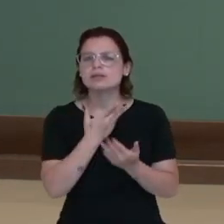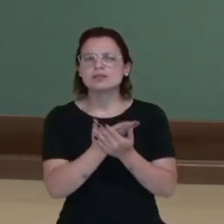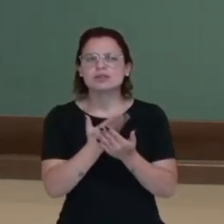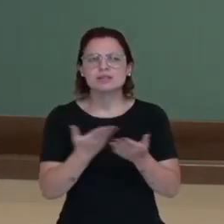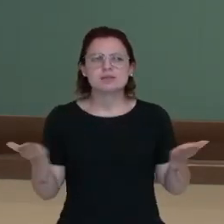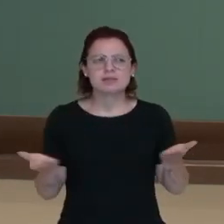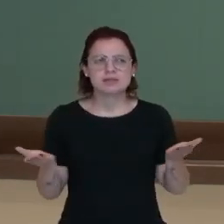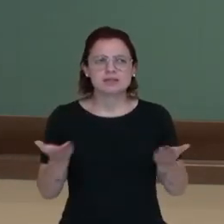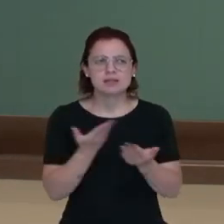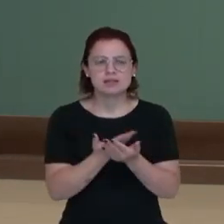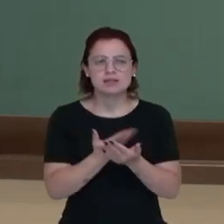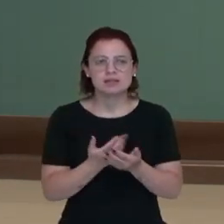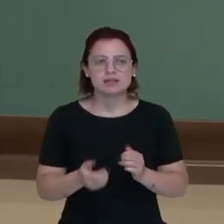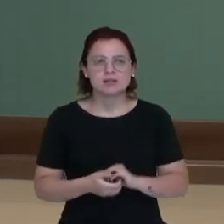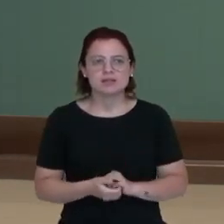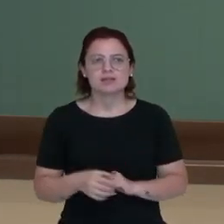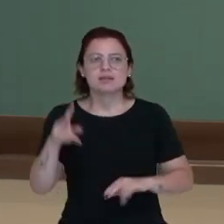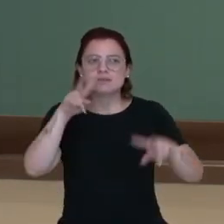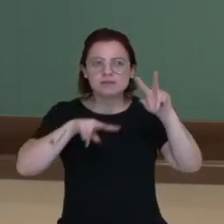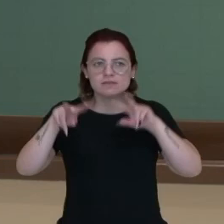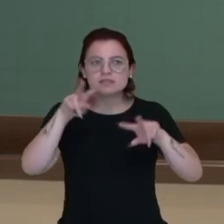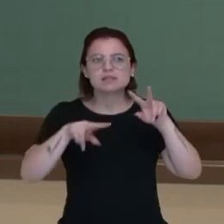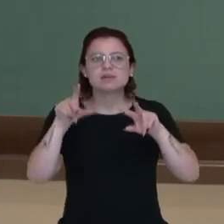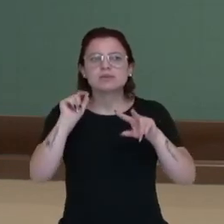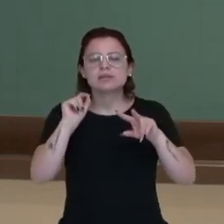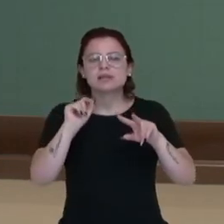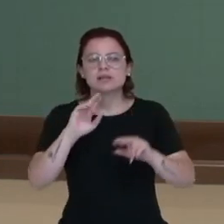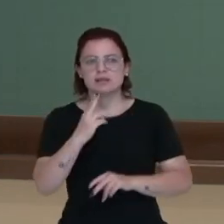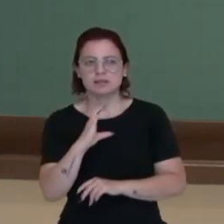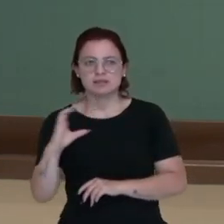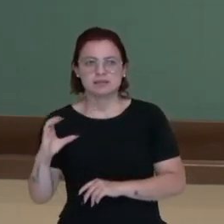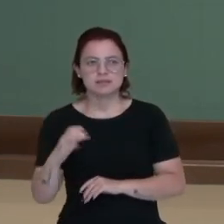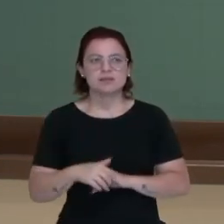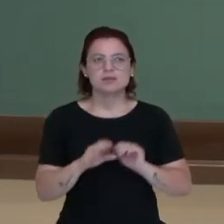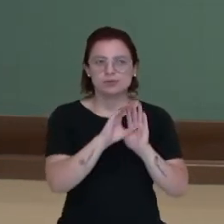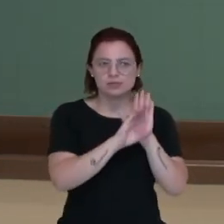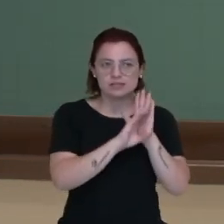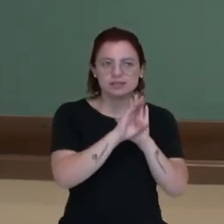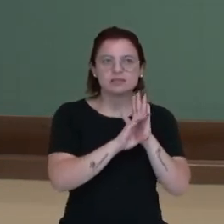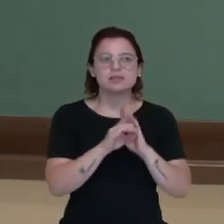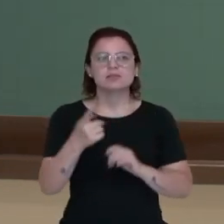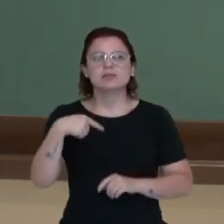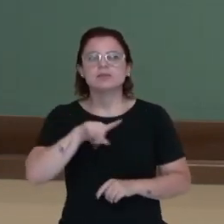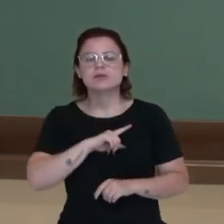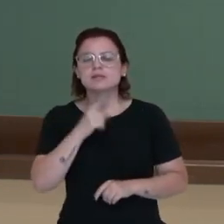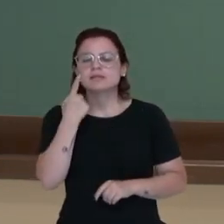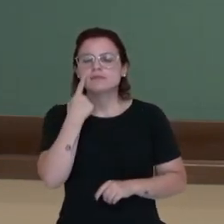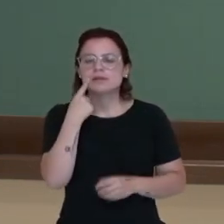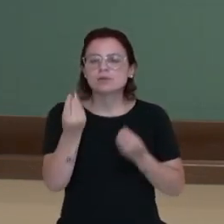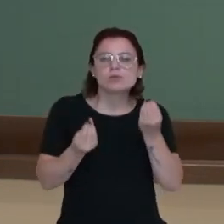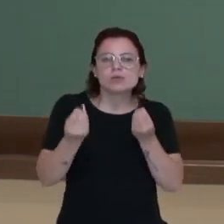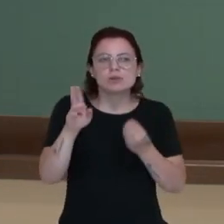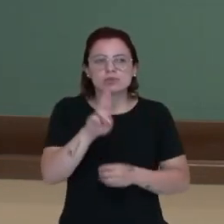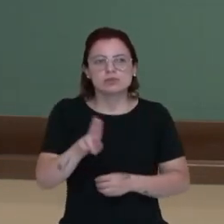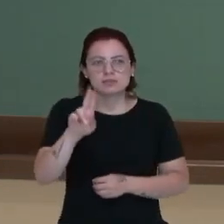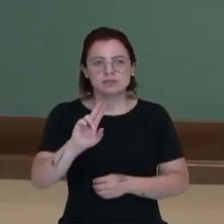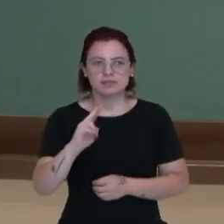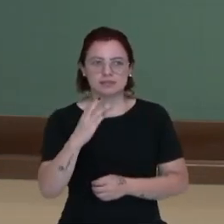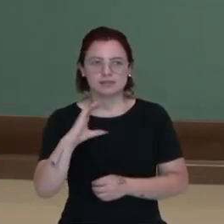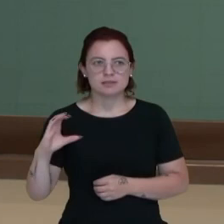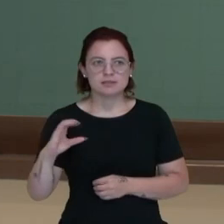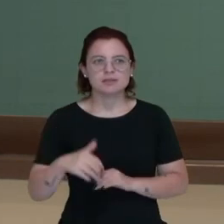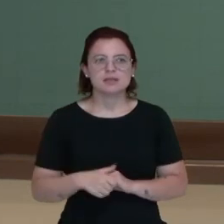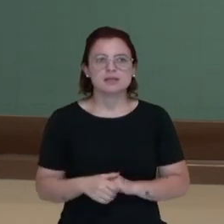nessa aula? Revisamos o conceito de hidrocarbonetos, identificamos as aplicações de alguns